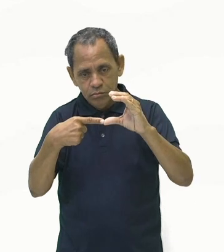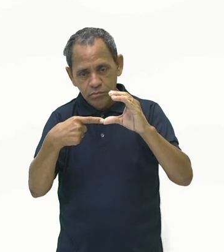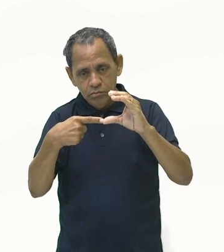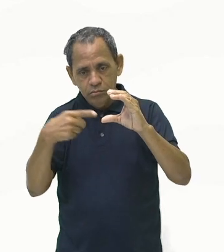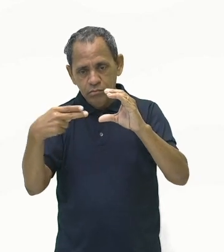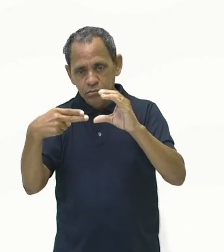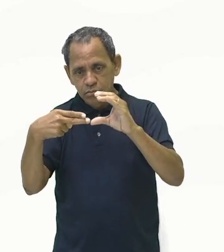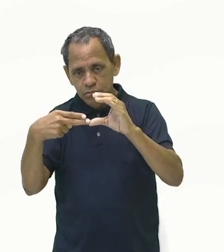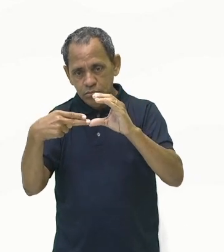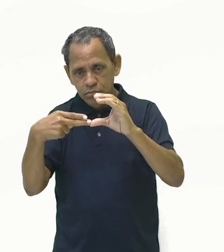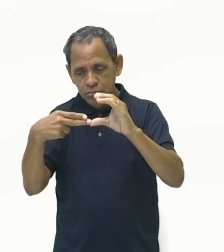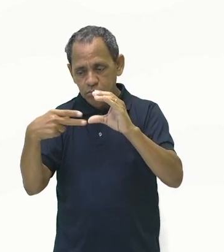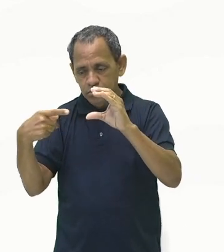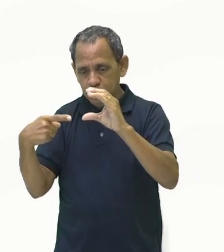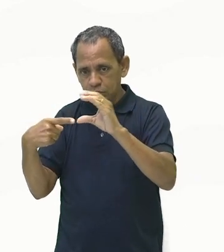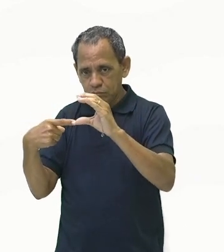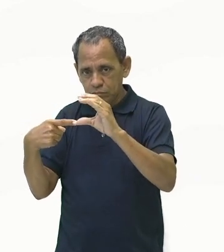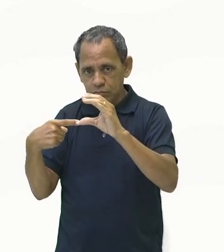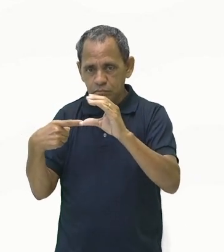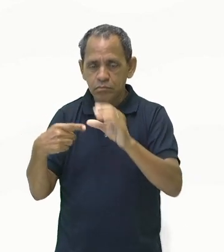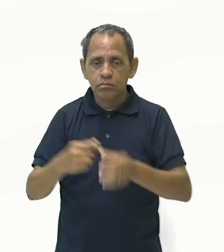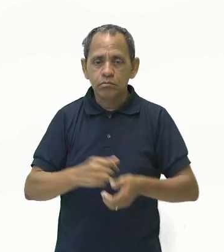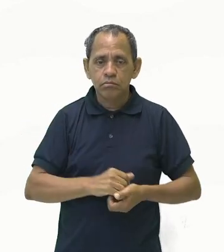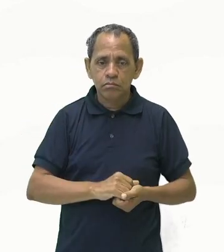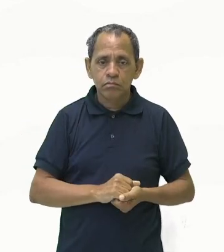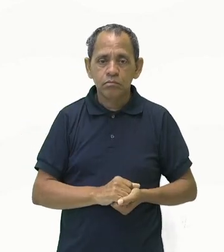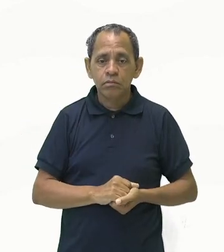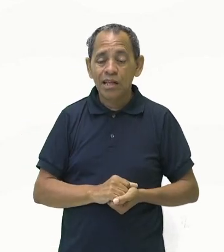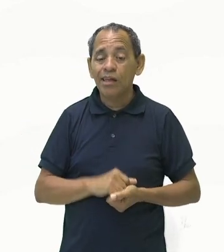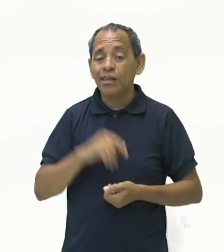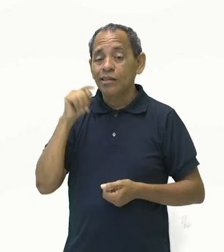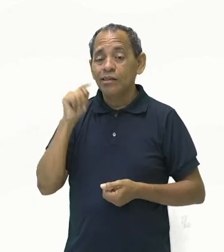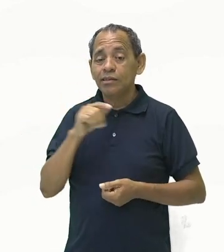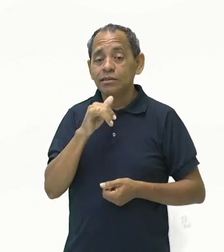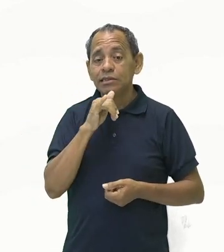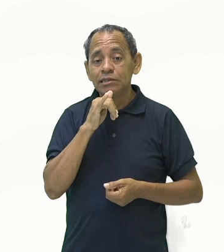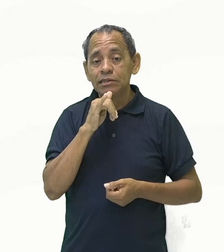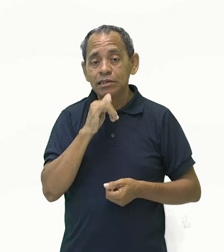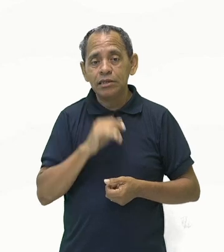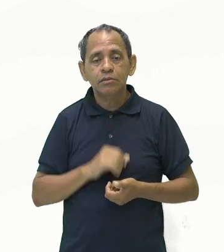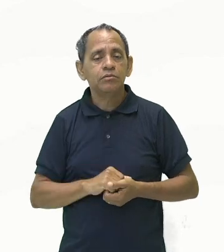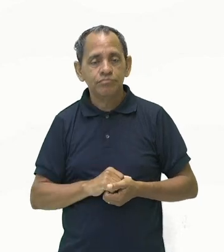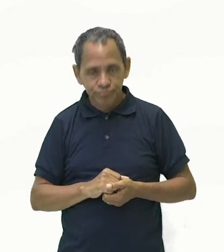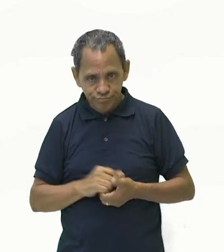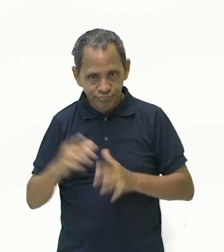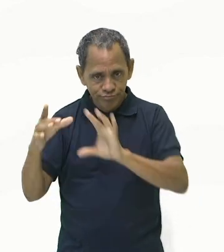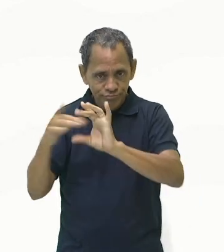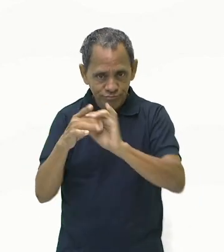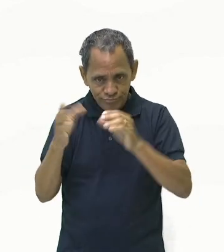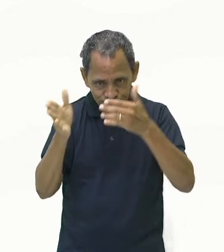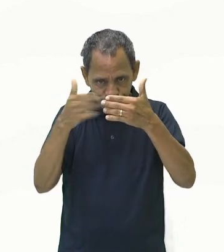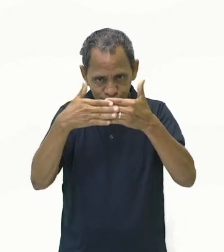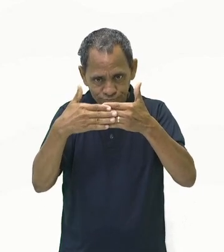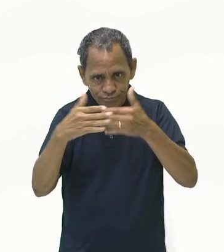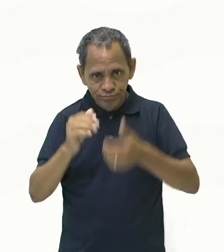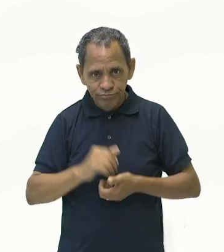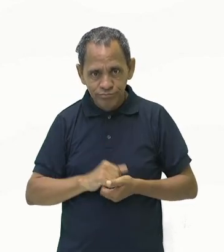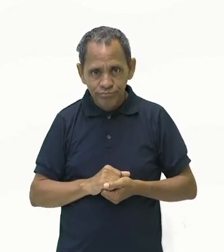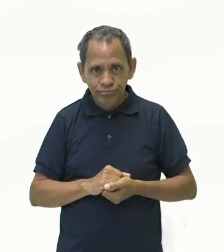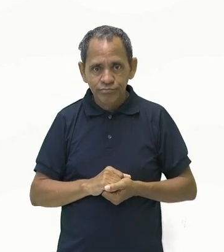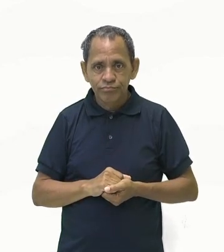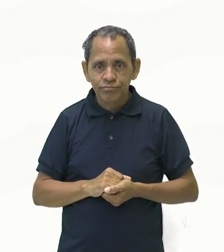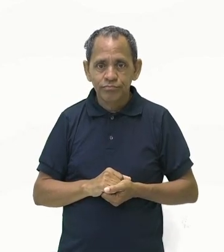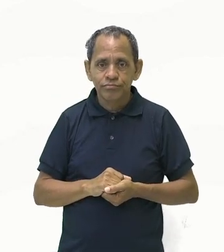não, dupla sim, tá? Então, nesse caso, é só uma cadeia fechada mesmo, tá? Aqui